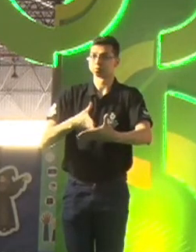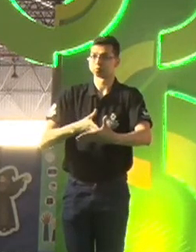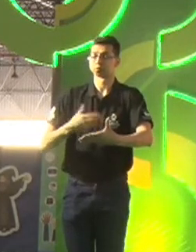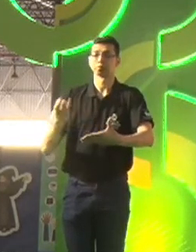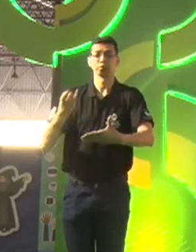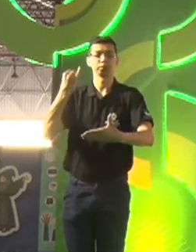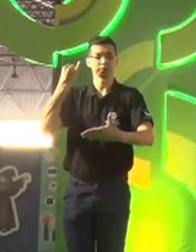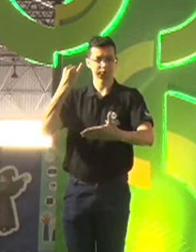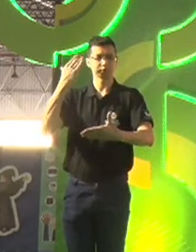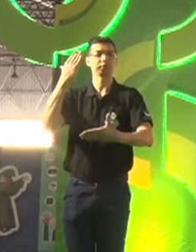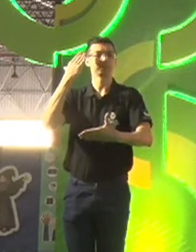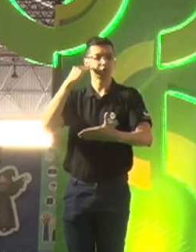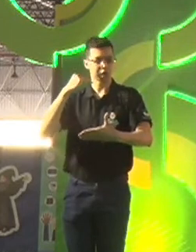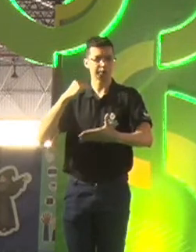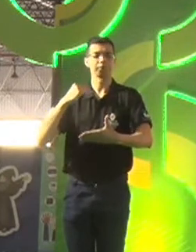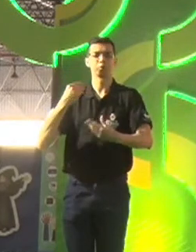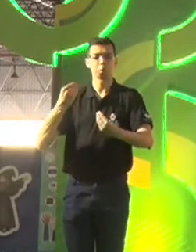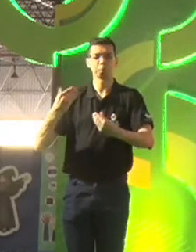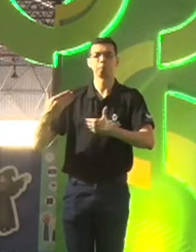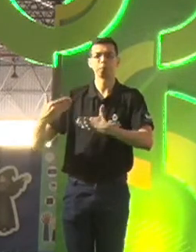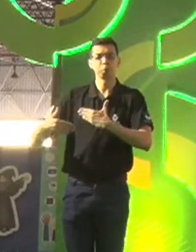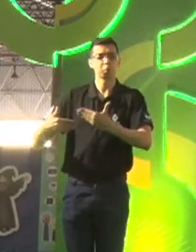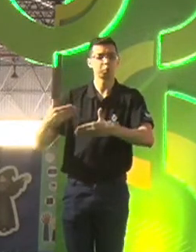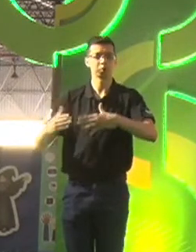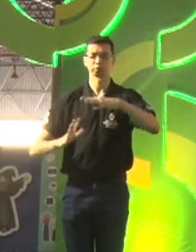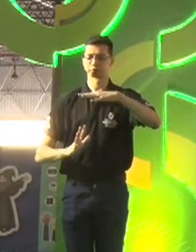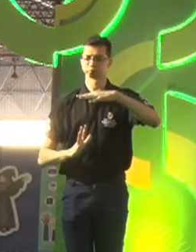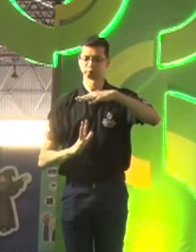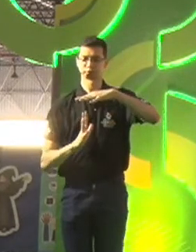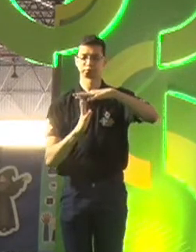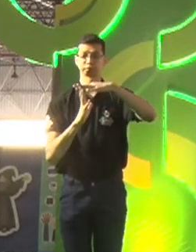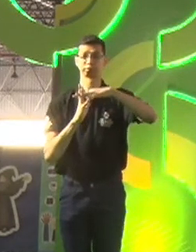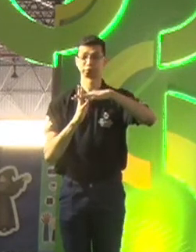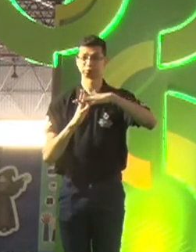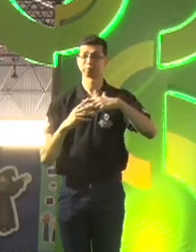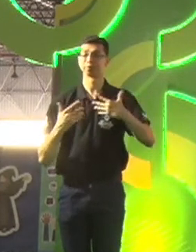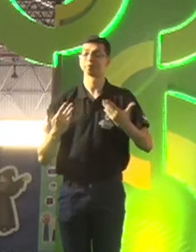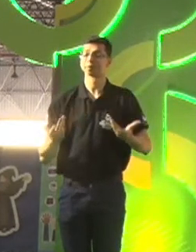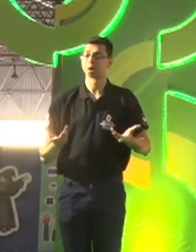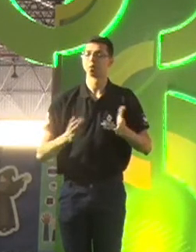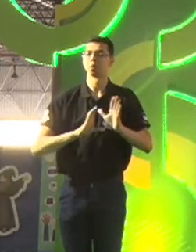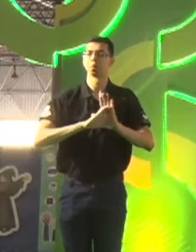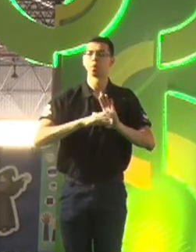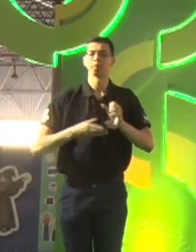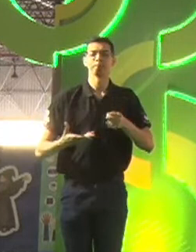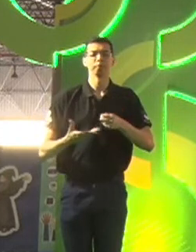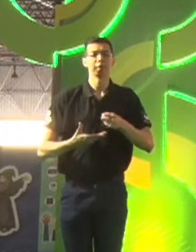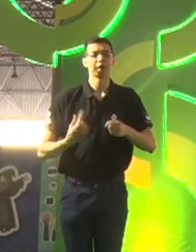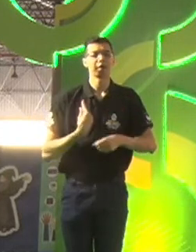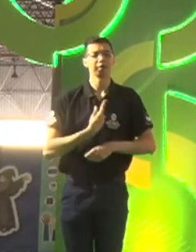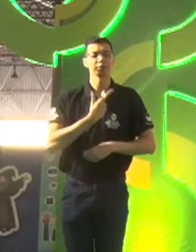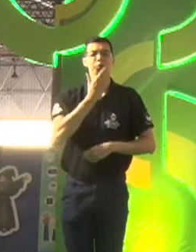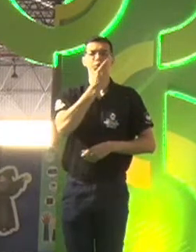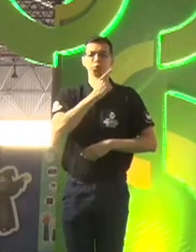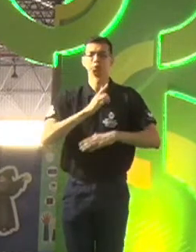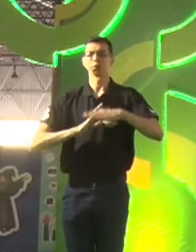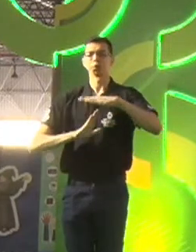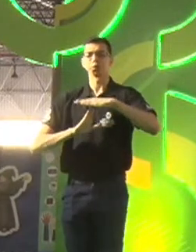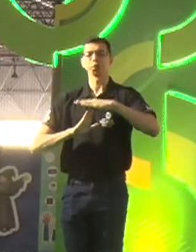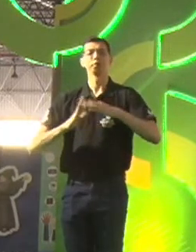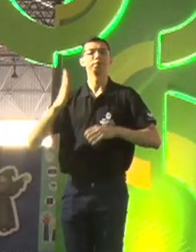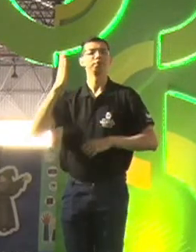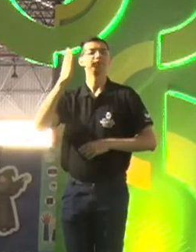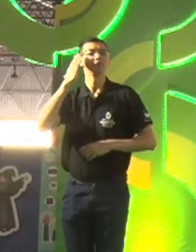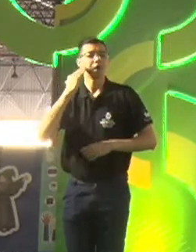saber como vamos chegar o processo que vai chegar Então a partir desses conceitos básicos que a gente pode traçar os nossos limites e se saber até